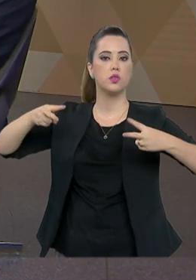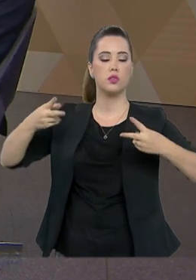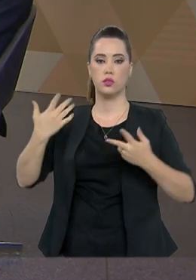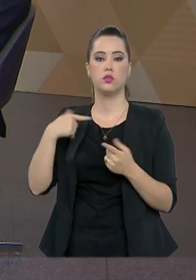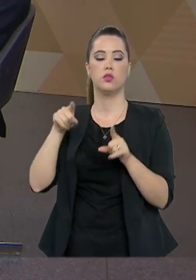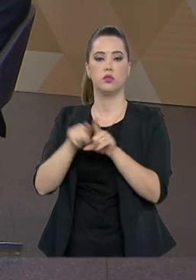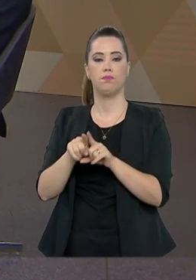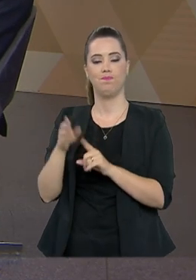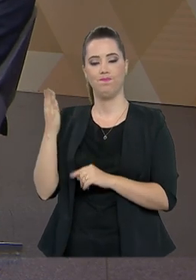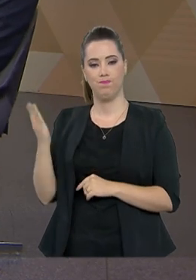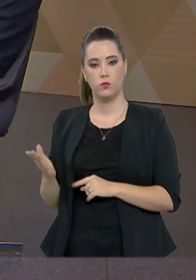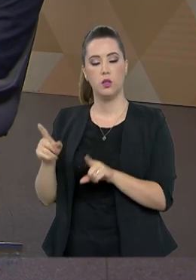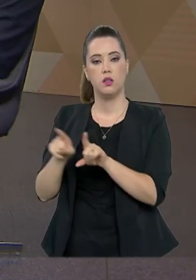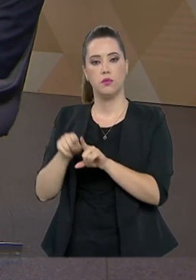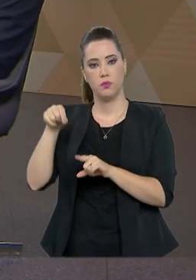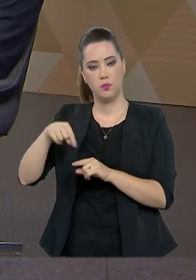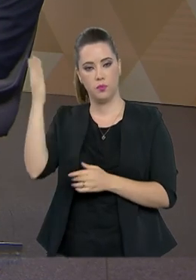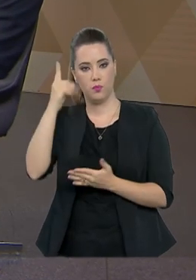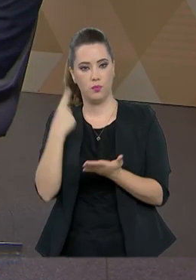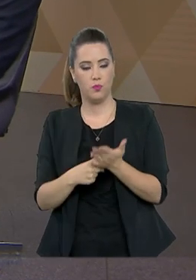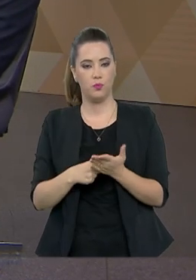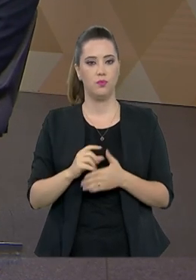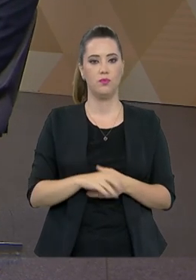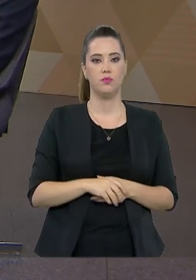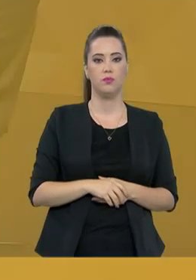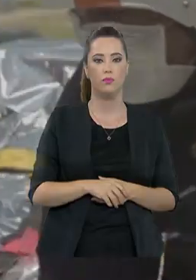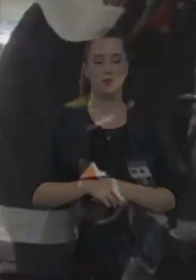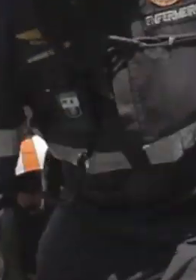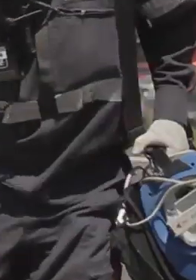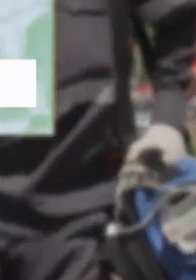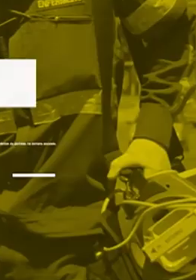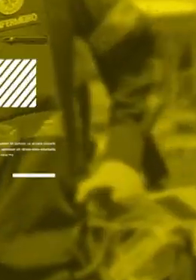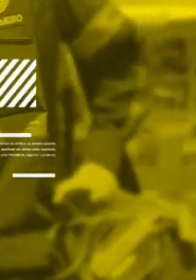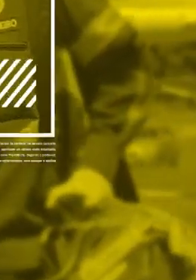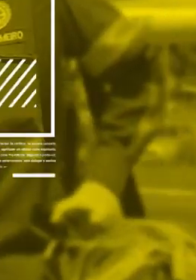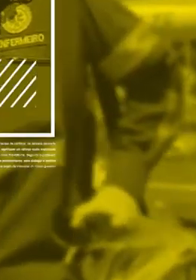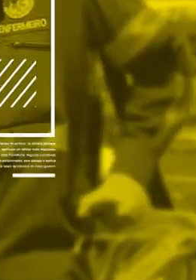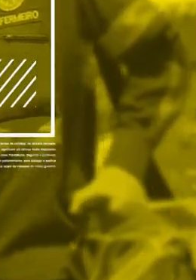Genéticos, Guilherme Jacques, aqui no Brasil em Pauta.